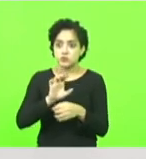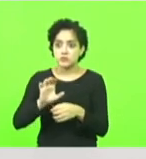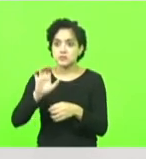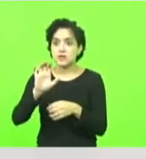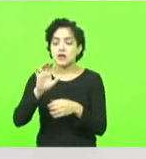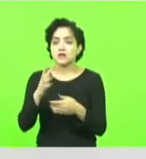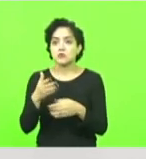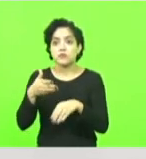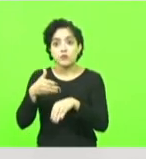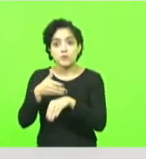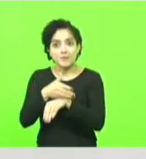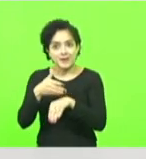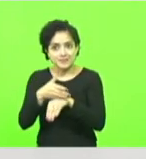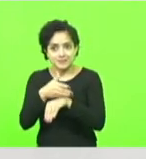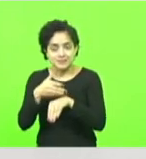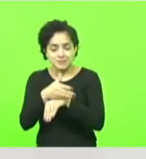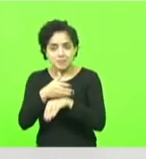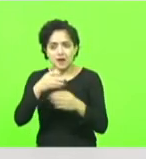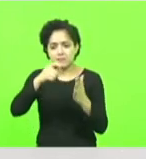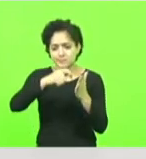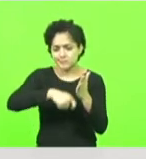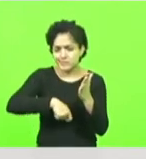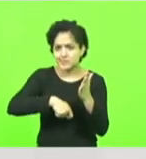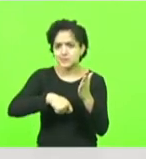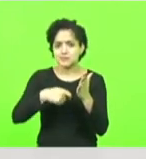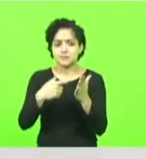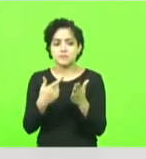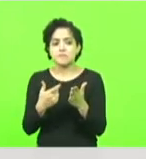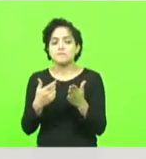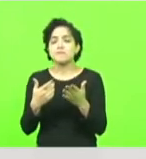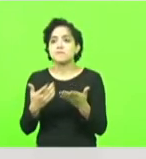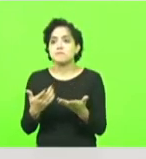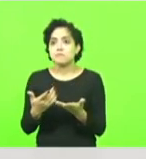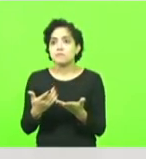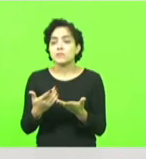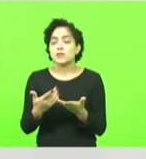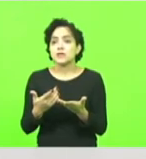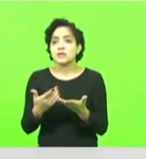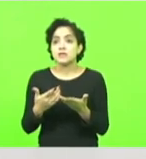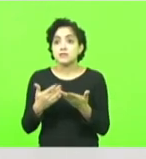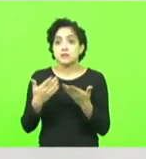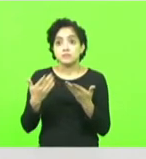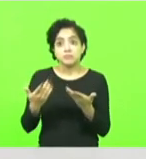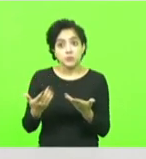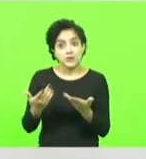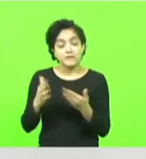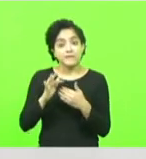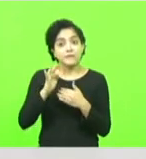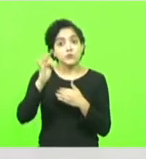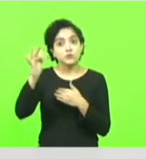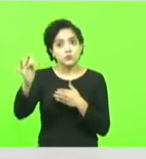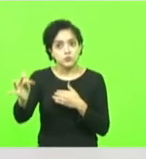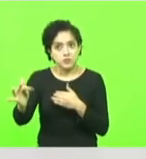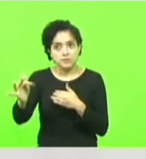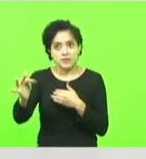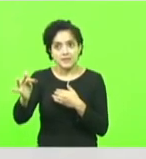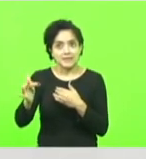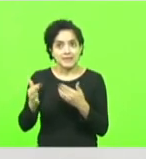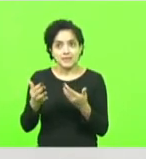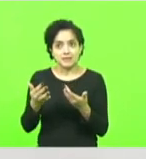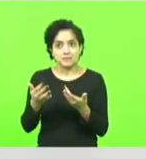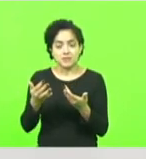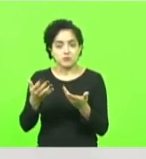participar do evento para assinar esses termos de cooperação, porque futuramente, quem não tiver esses termos